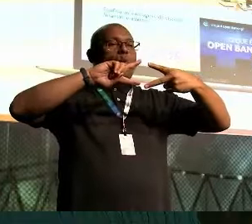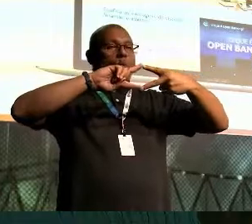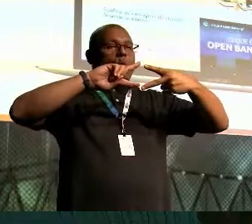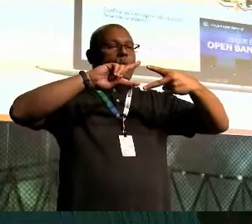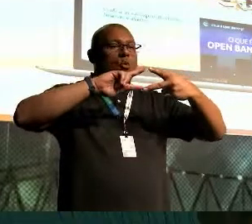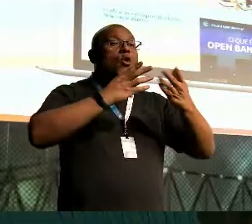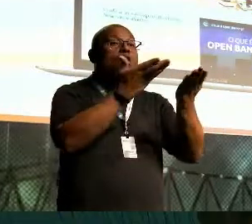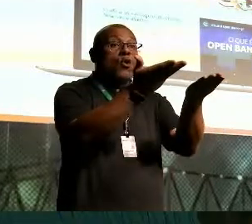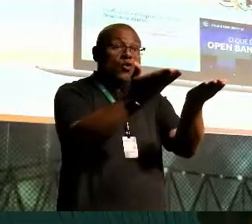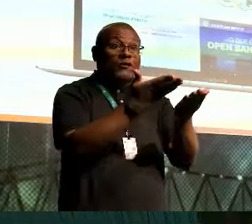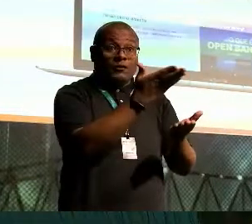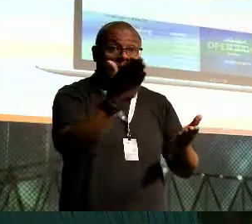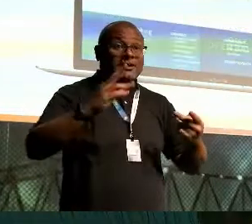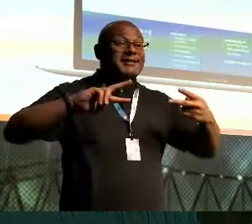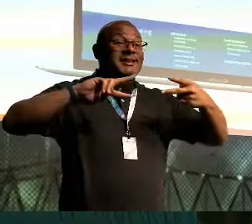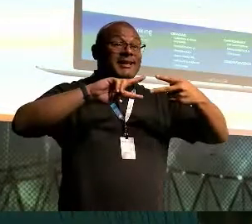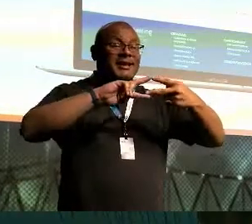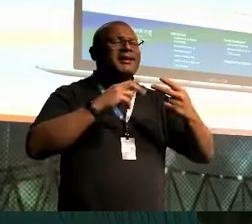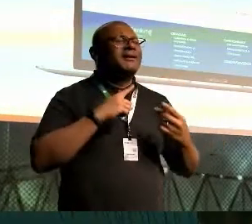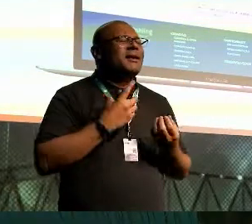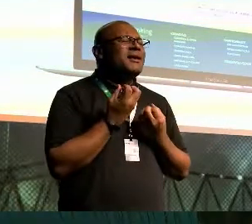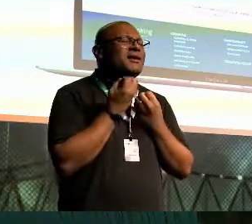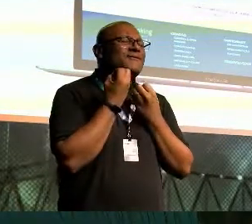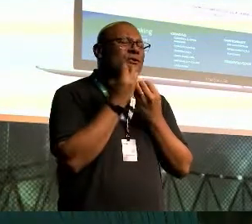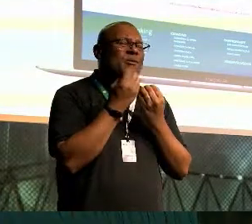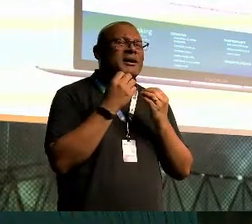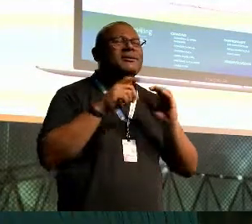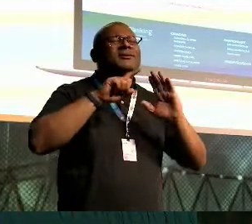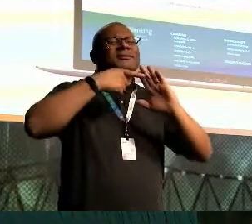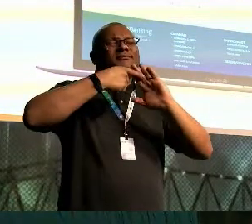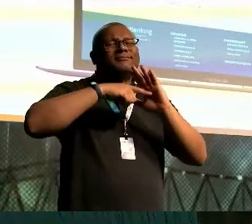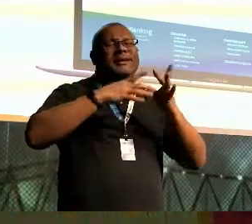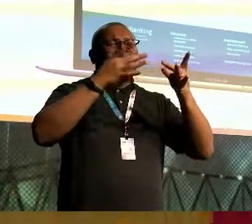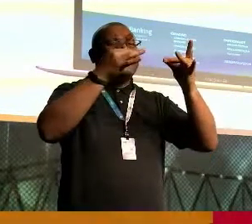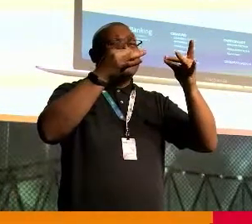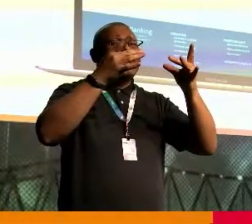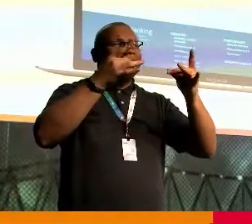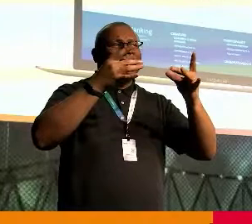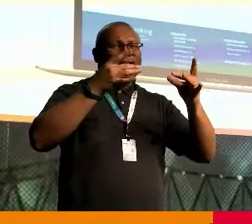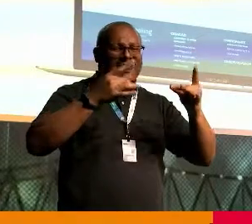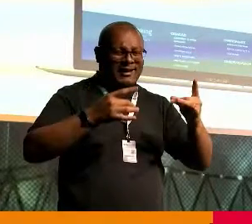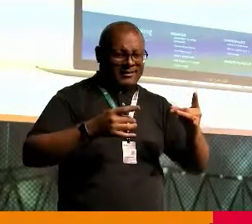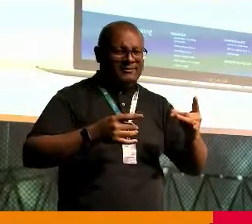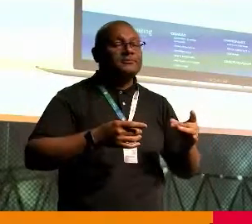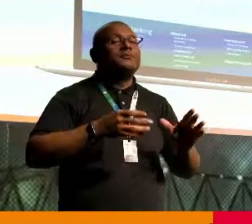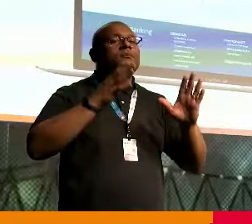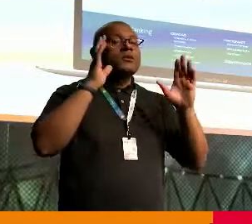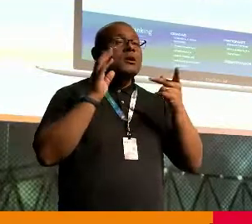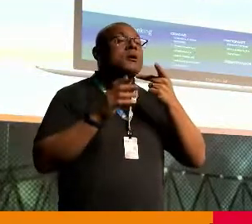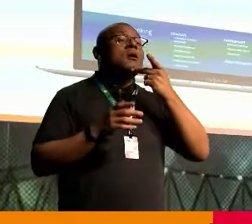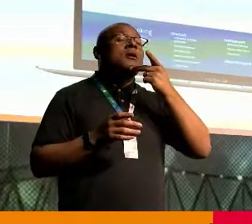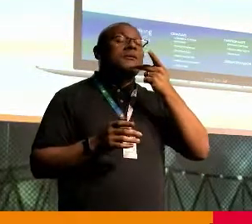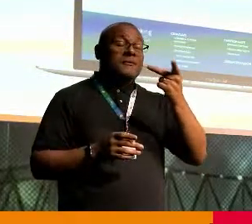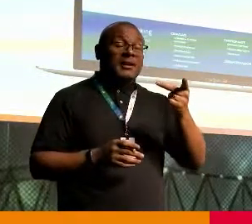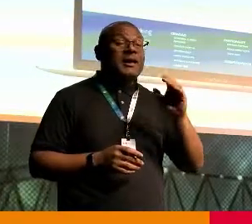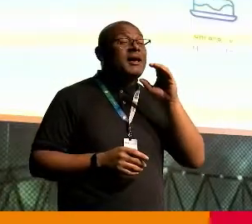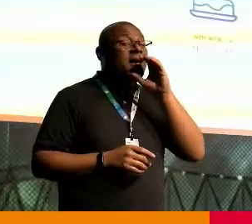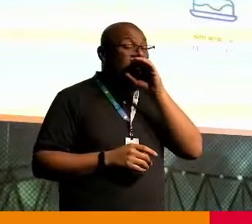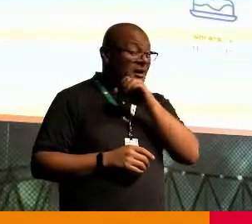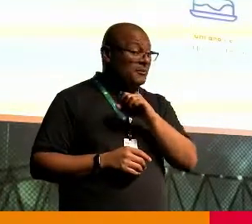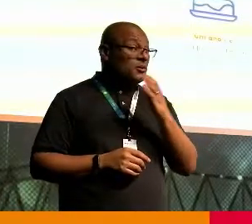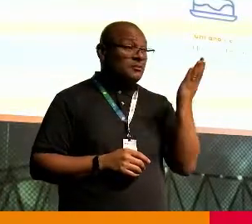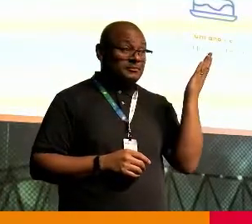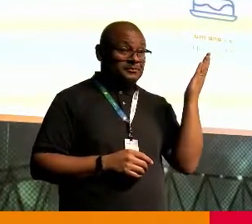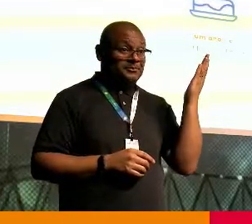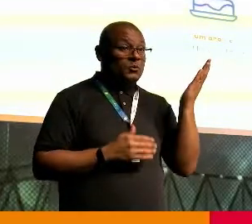convido vocês a entrarem, tem bastante informação para quem quiser se aprofundar, né, nessa parte inicial que já falei, tá? Falei que era bem rapidinho mesmo, essa